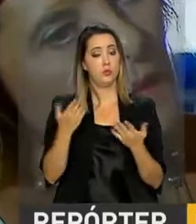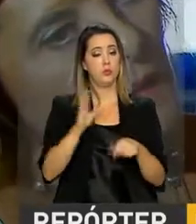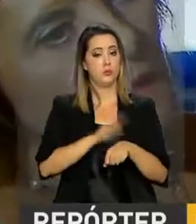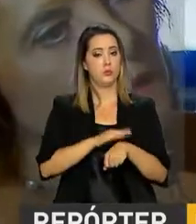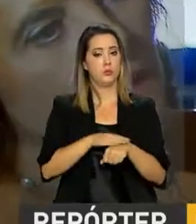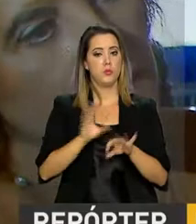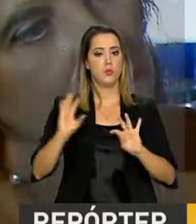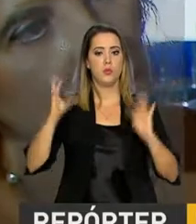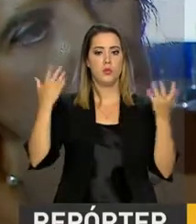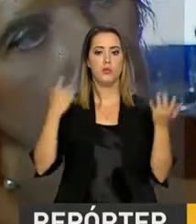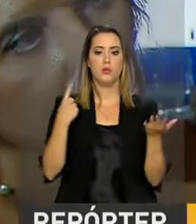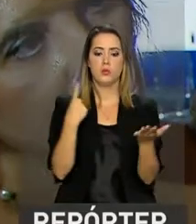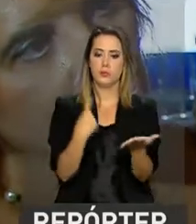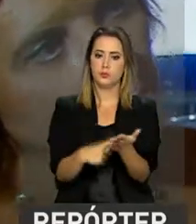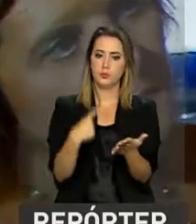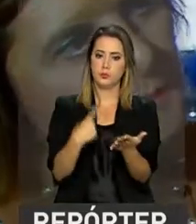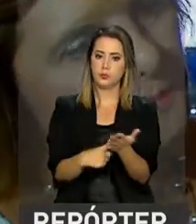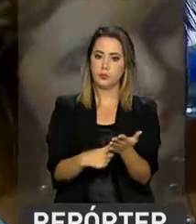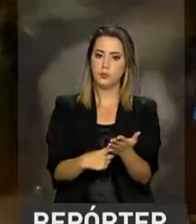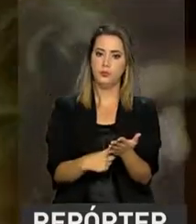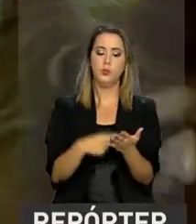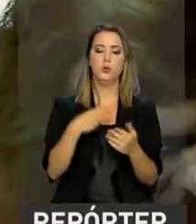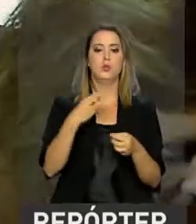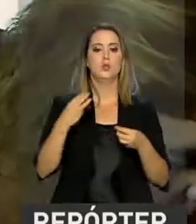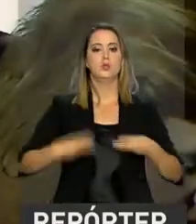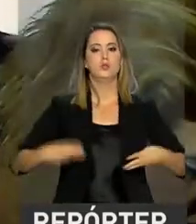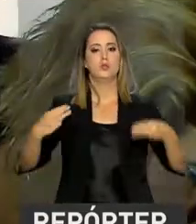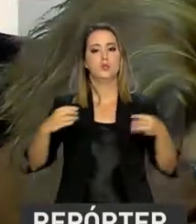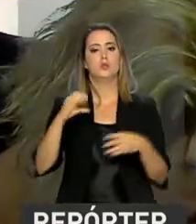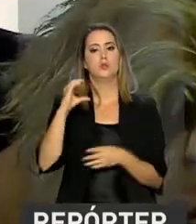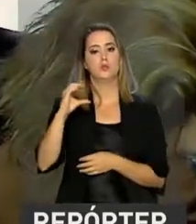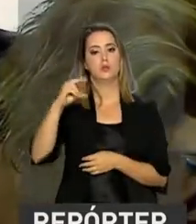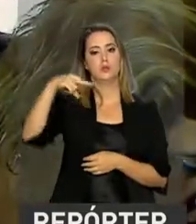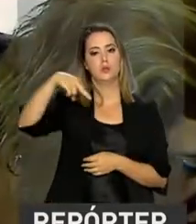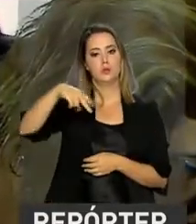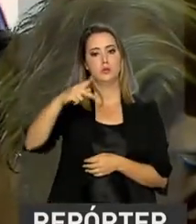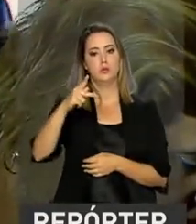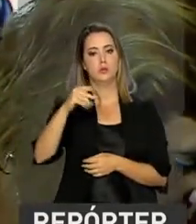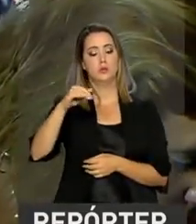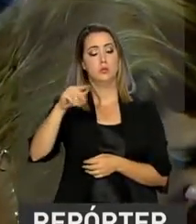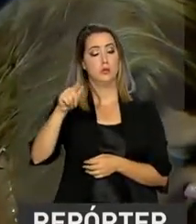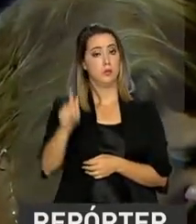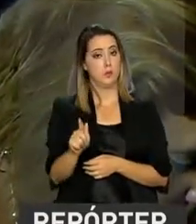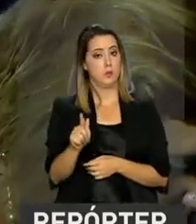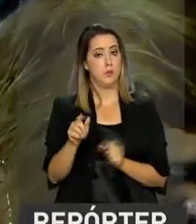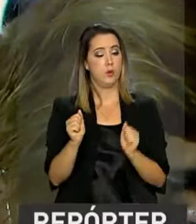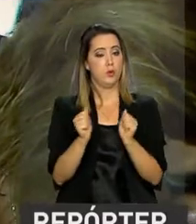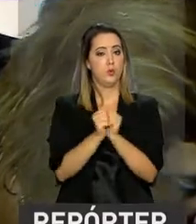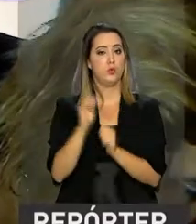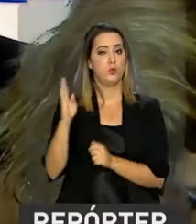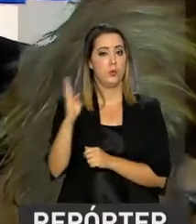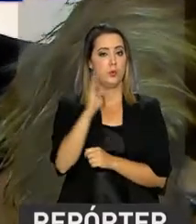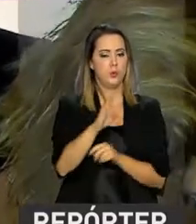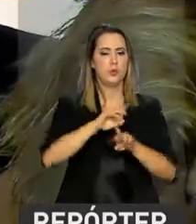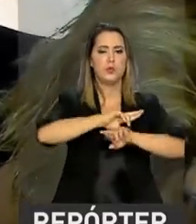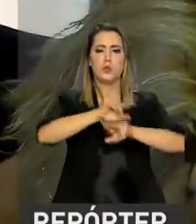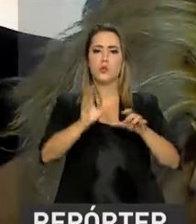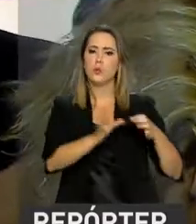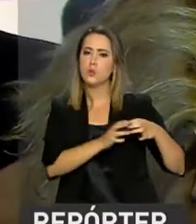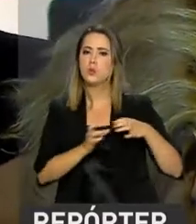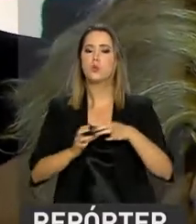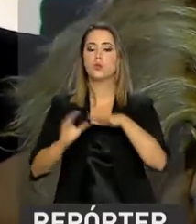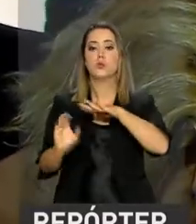a celebração do convênio do Ministério, do CNPq, com a Fundação Roberto Marinho, com o Banco do Brasil, com a Fundação